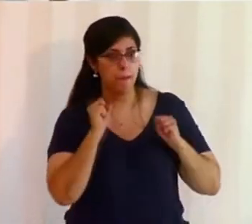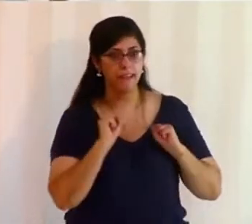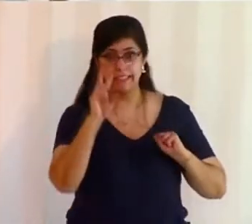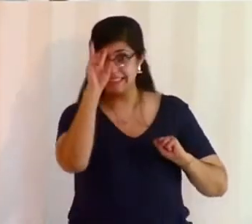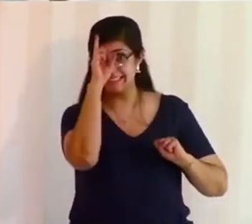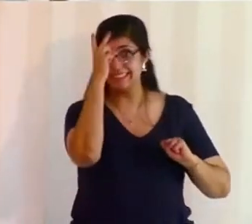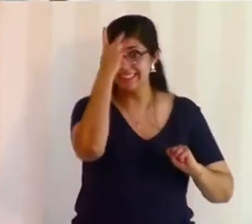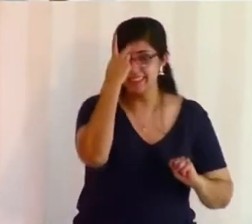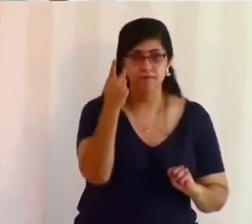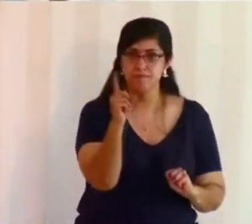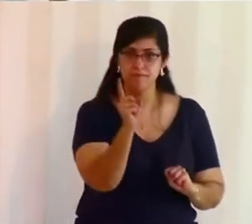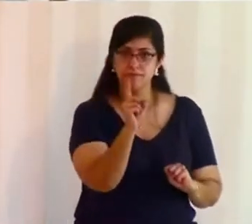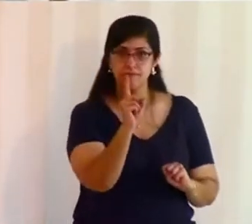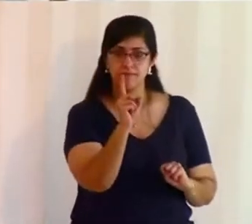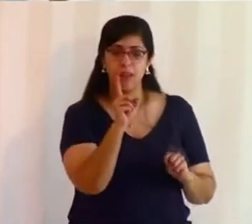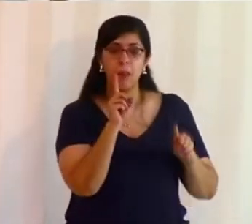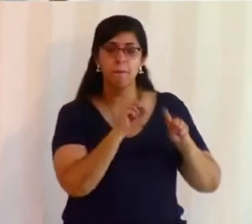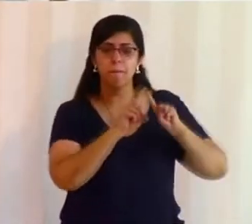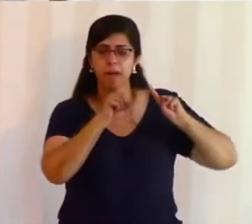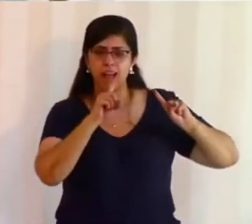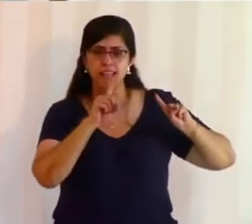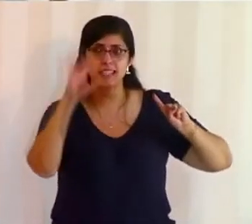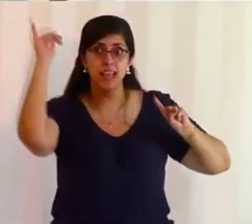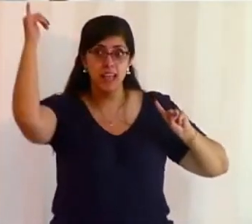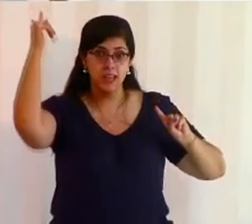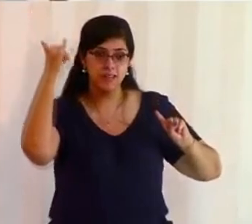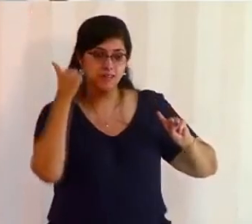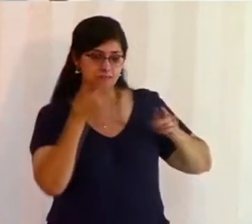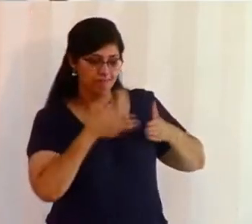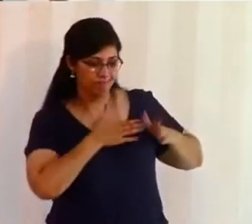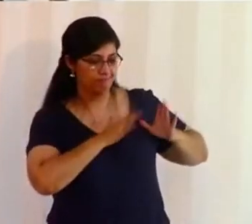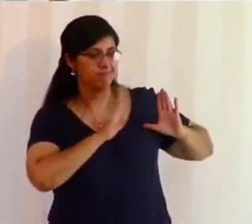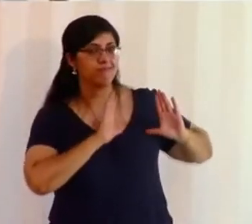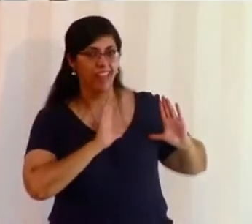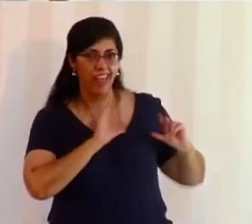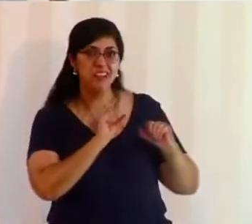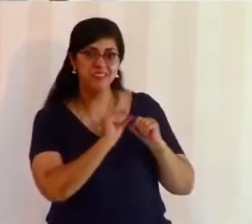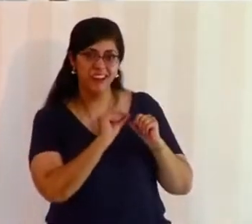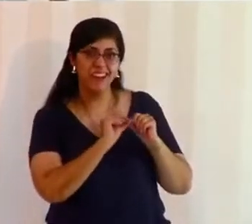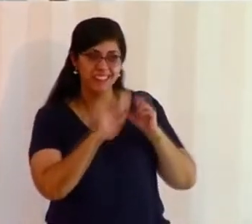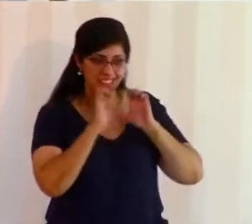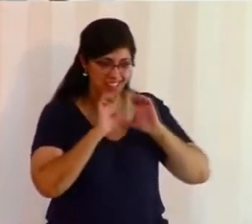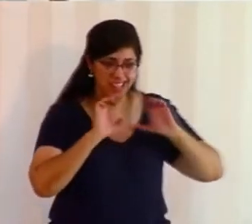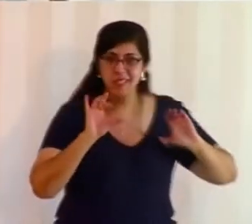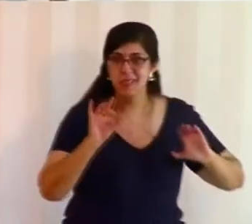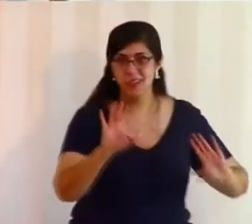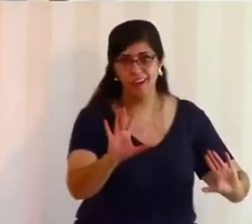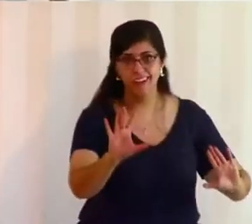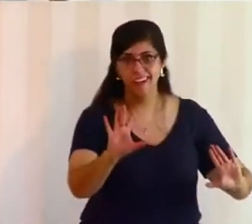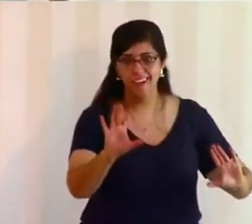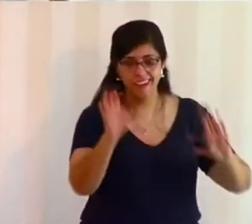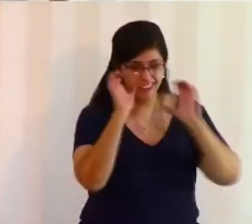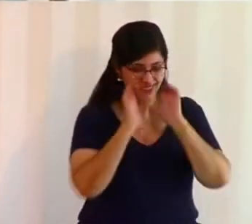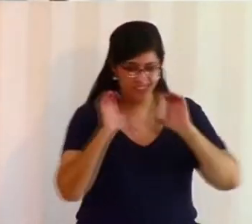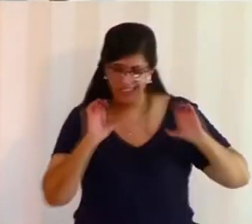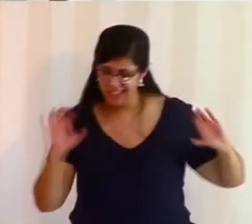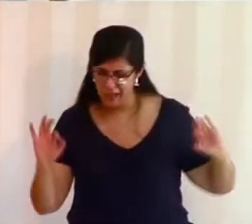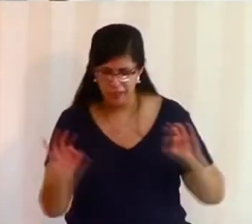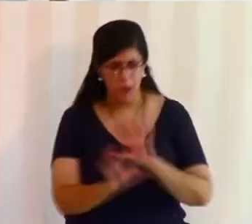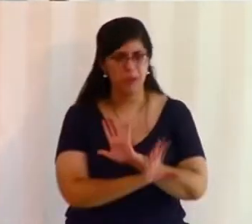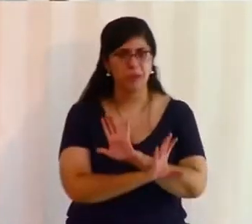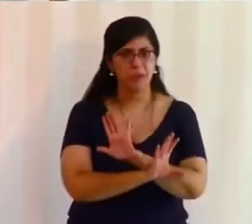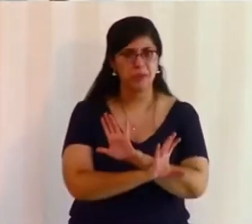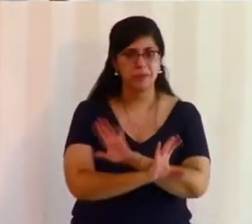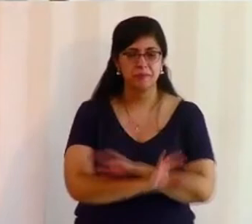o Senhor quem abriu o coração de Lídia para que ela recebesse a mensagem salvadora. Eu e você somos instrumentos. Tenha certeza de uma